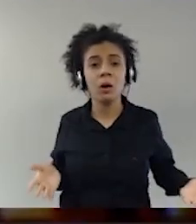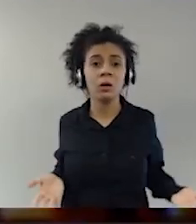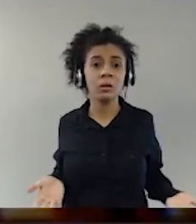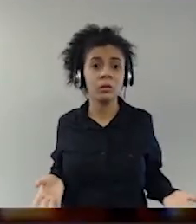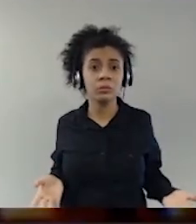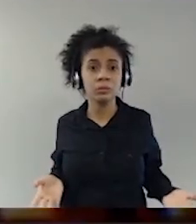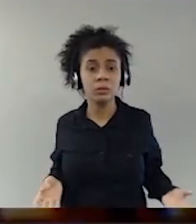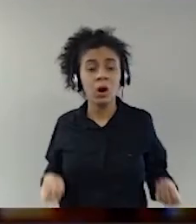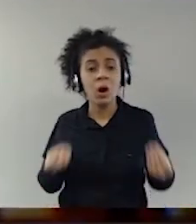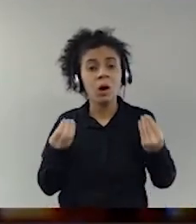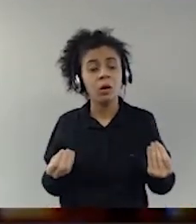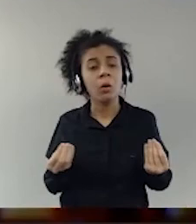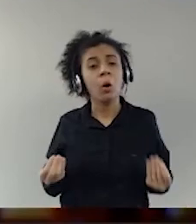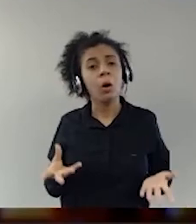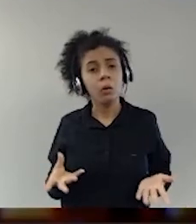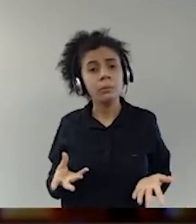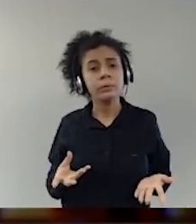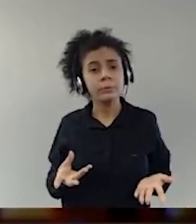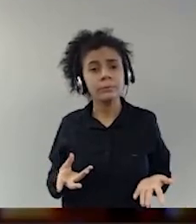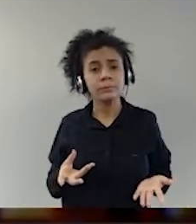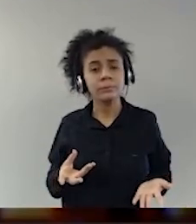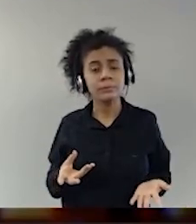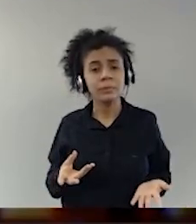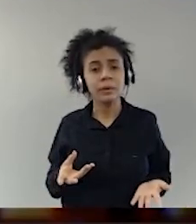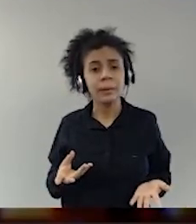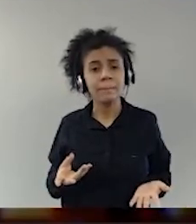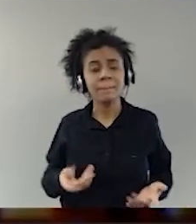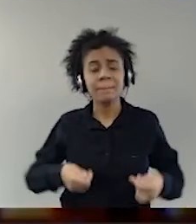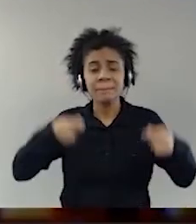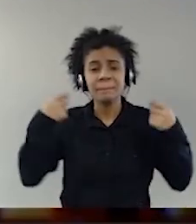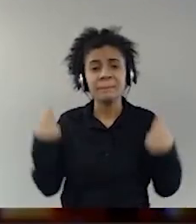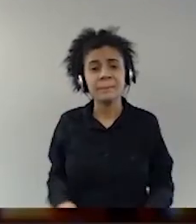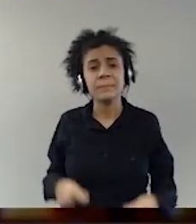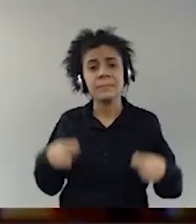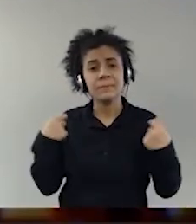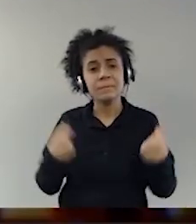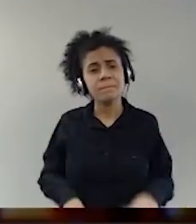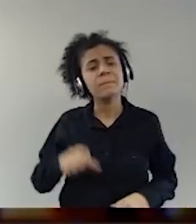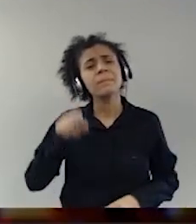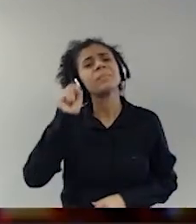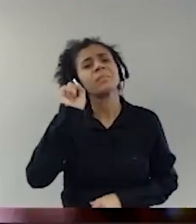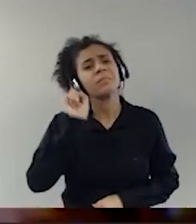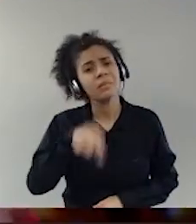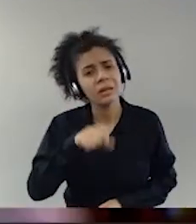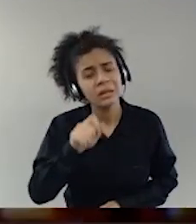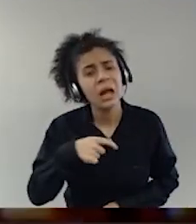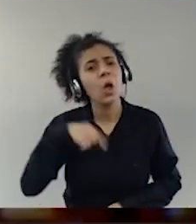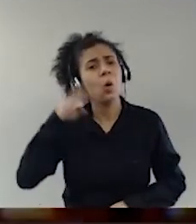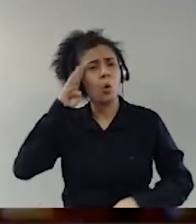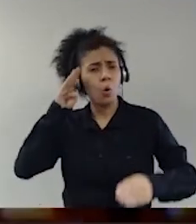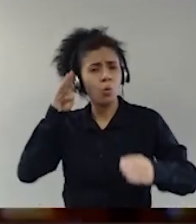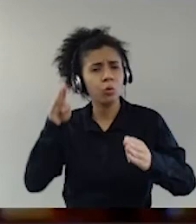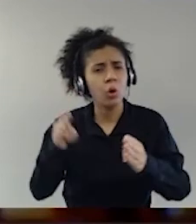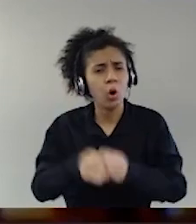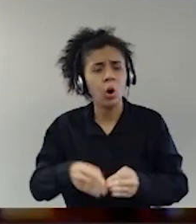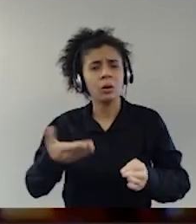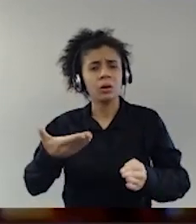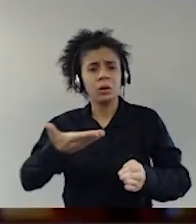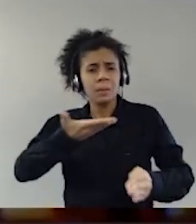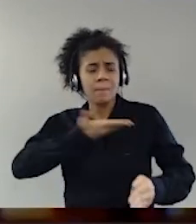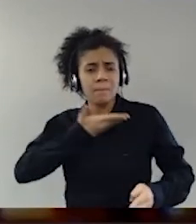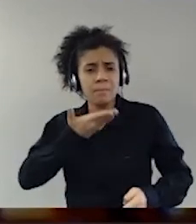A gente está falando, portanto, da necessidade, sim, eu concordo, meu querido companheiro